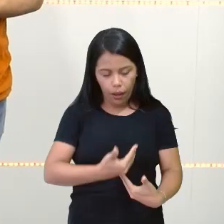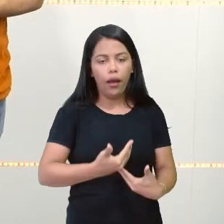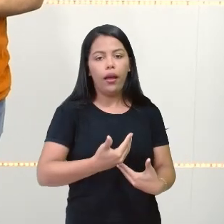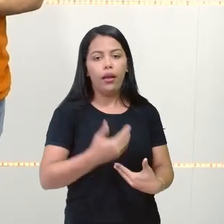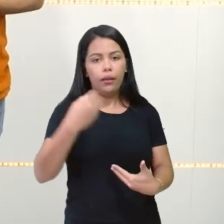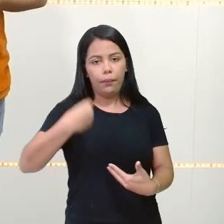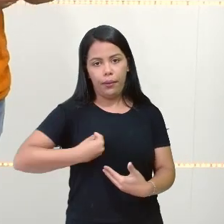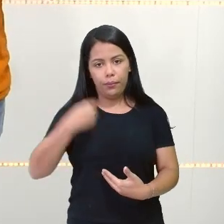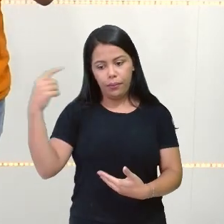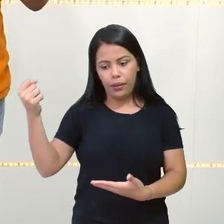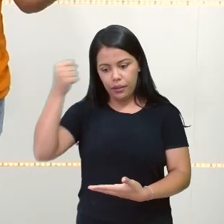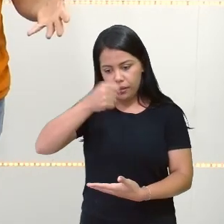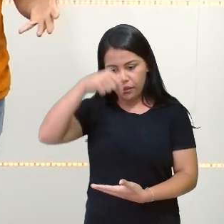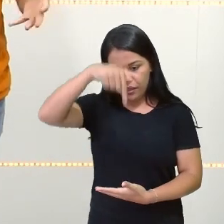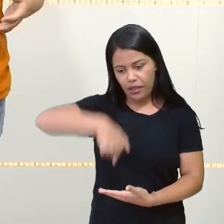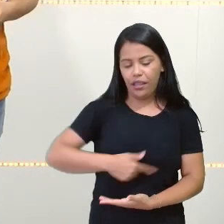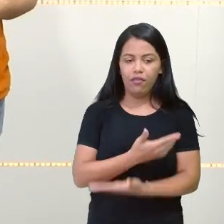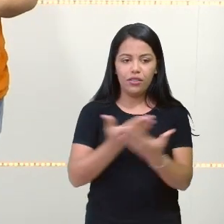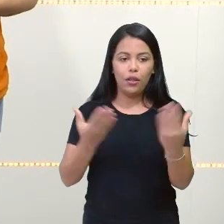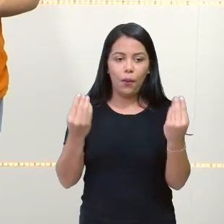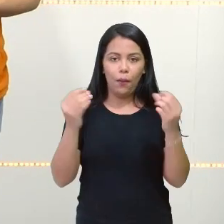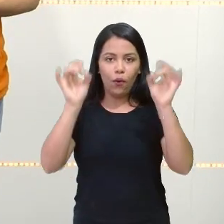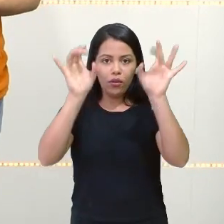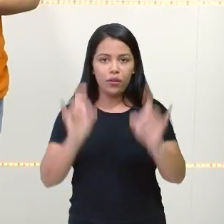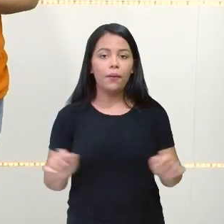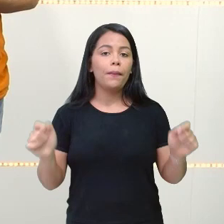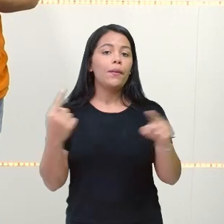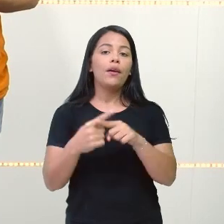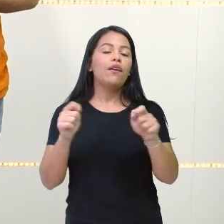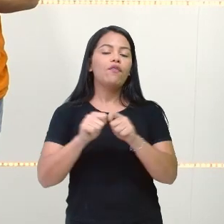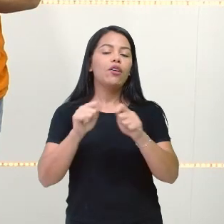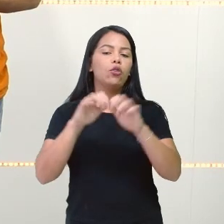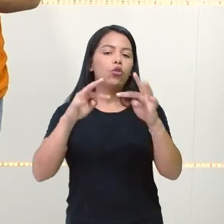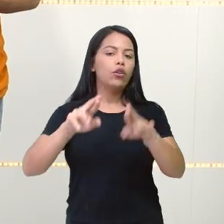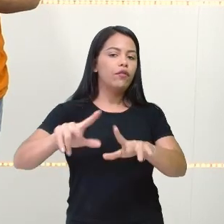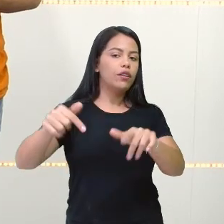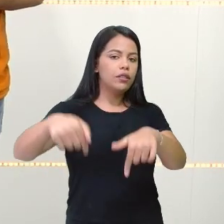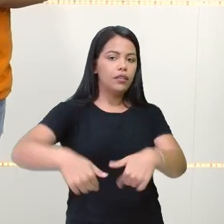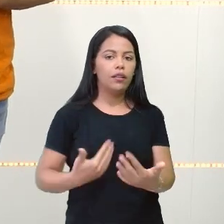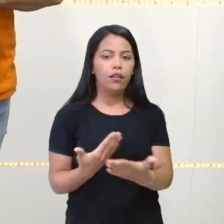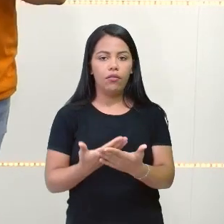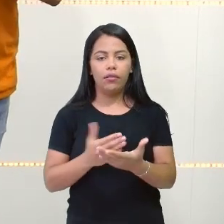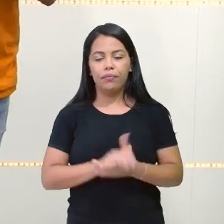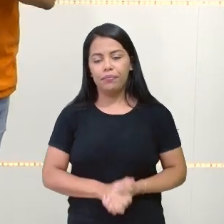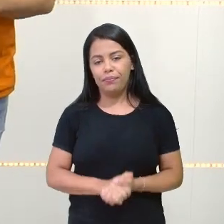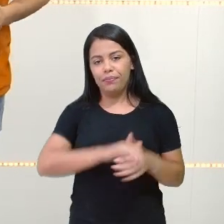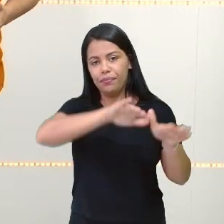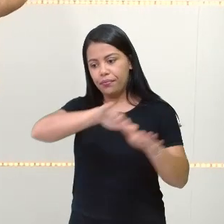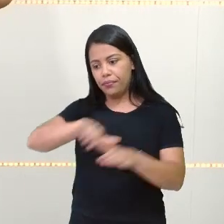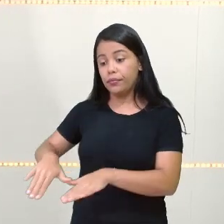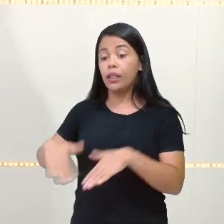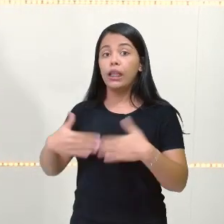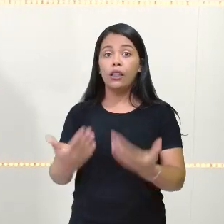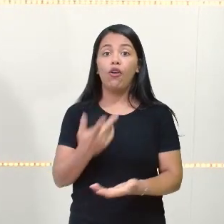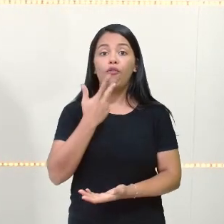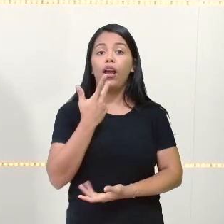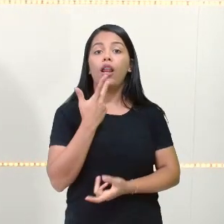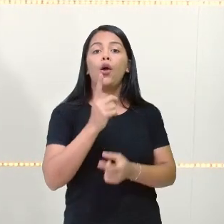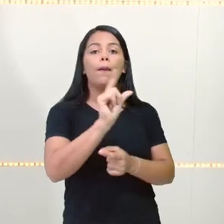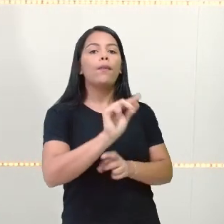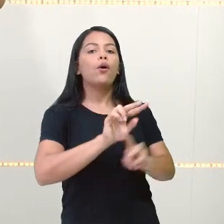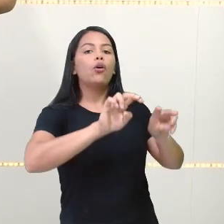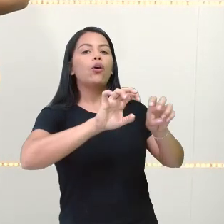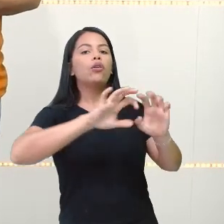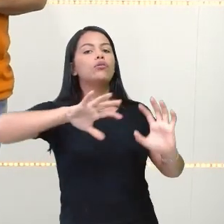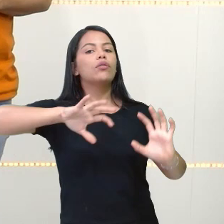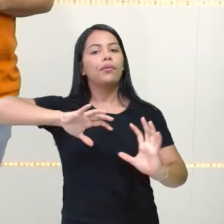presença. Vocês são muito especiais porque fazem toda a diferença aqui com a gente, tá bom? Bom, falando um pouquinho ainda sobre Copa